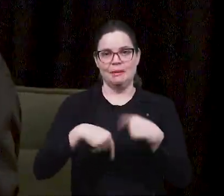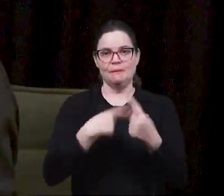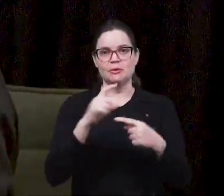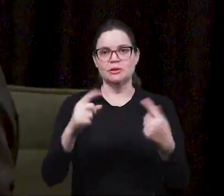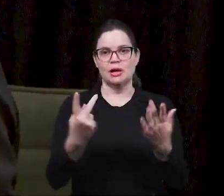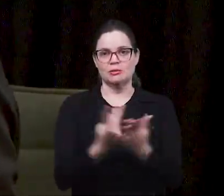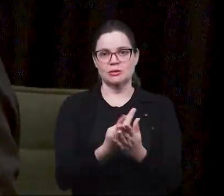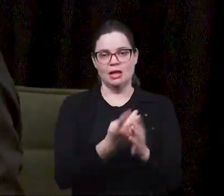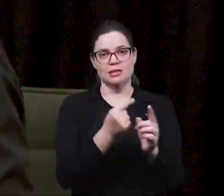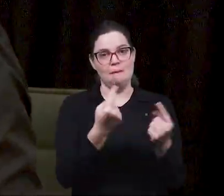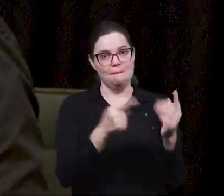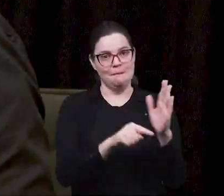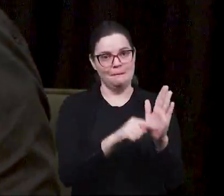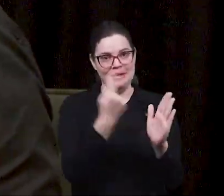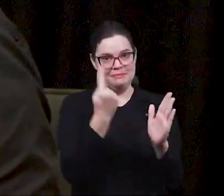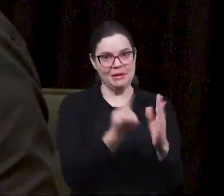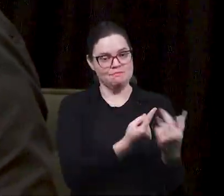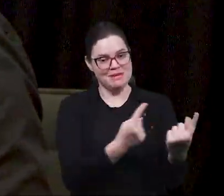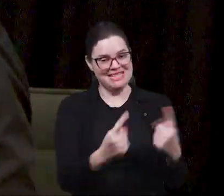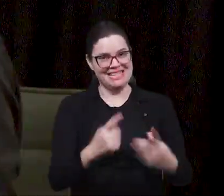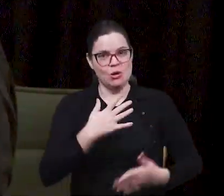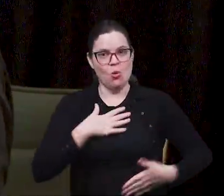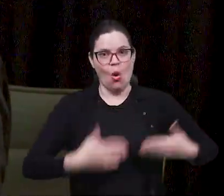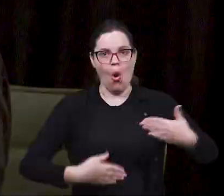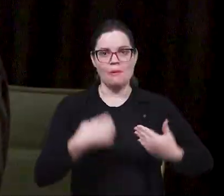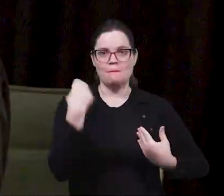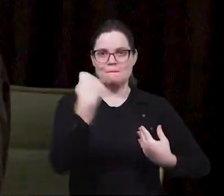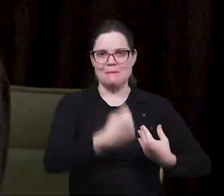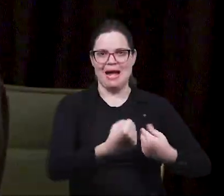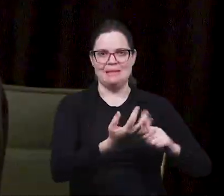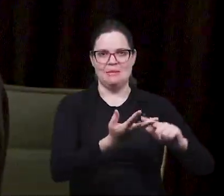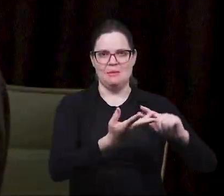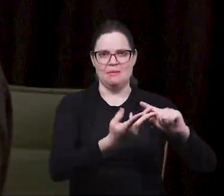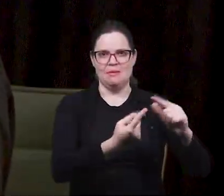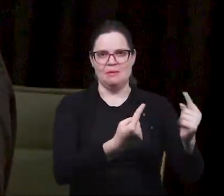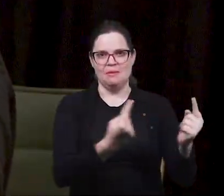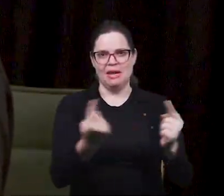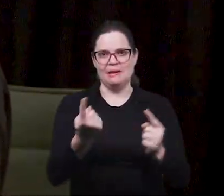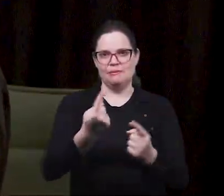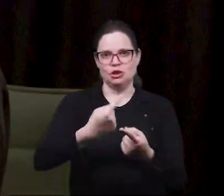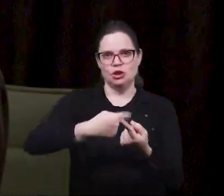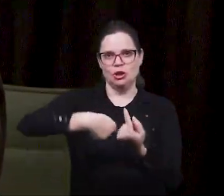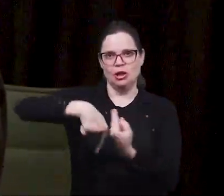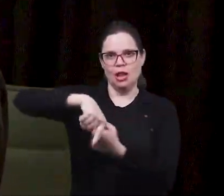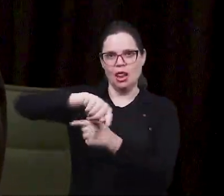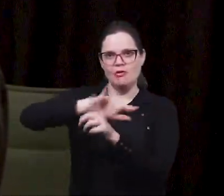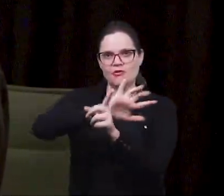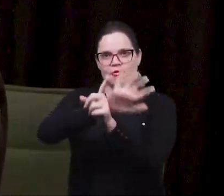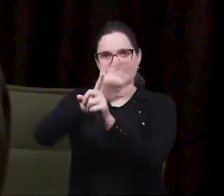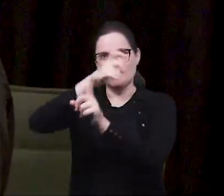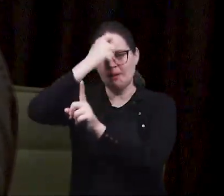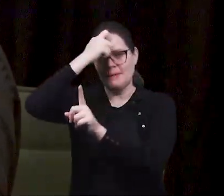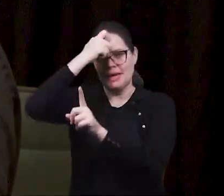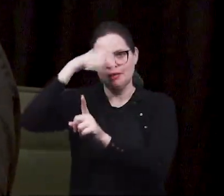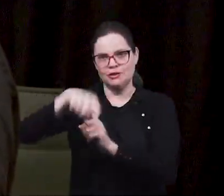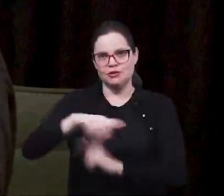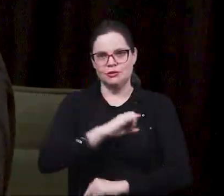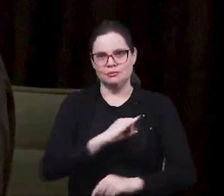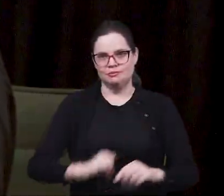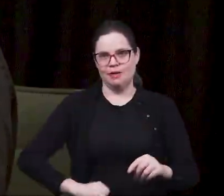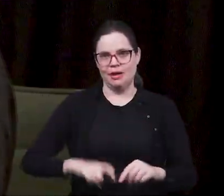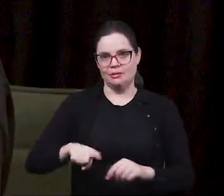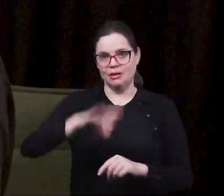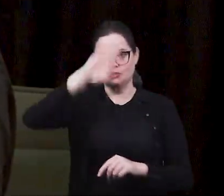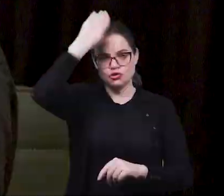fusão daquilo que era a igreja com o próprio Império Romano. Nas bases do Império Romano cresce a civilização